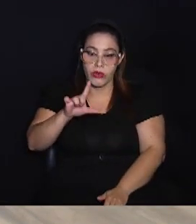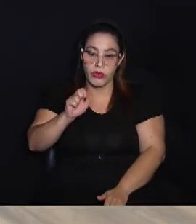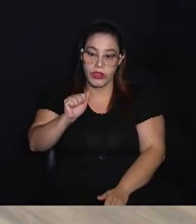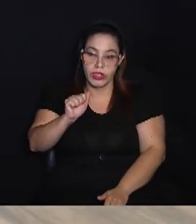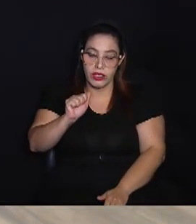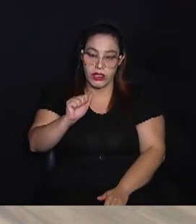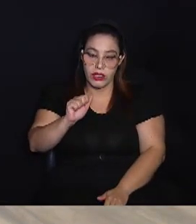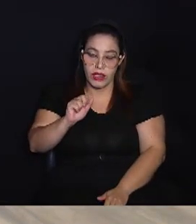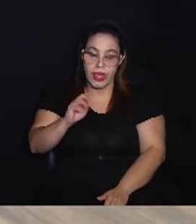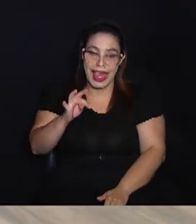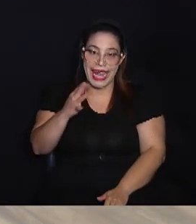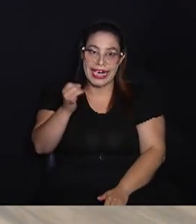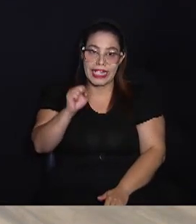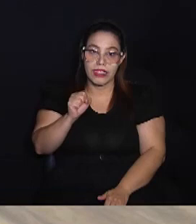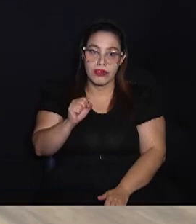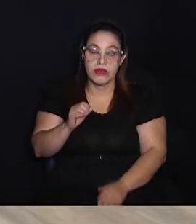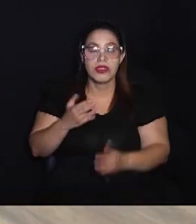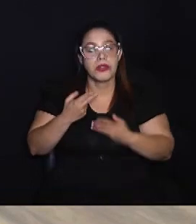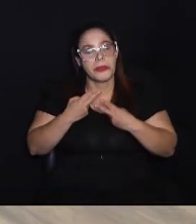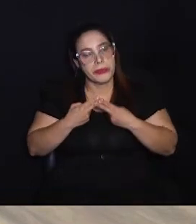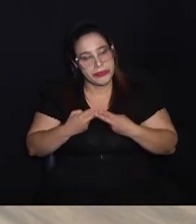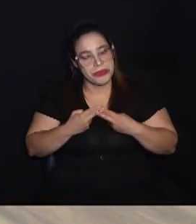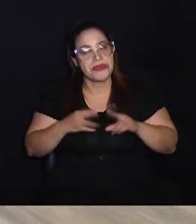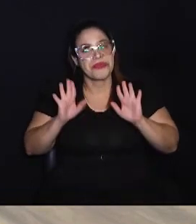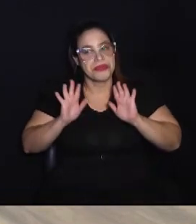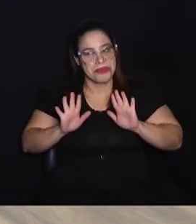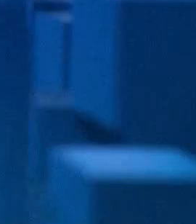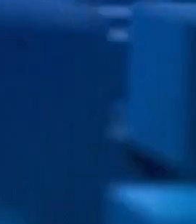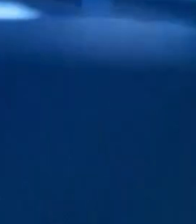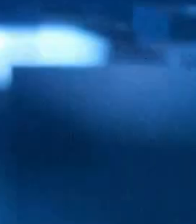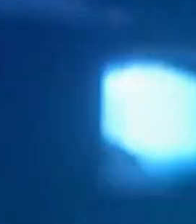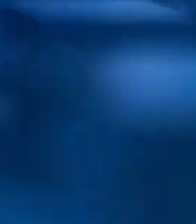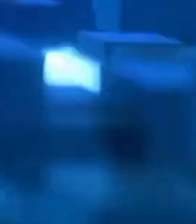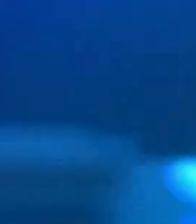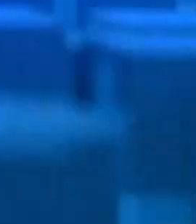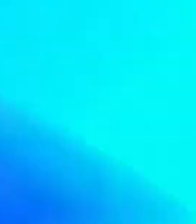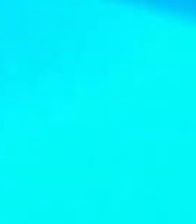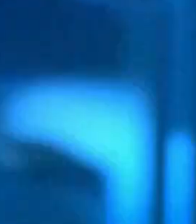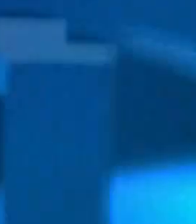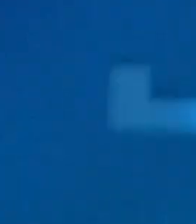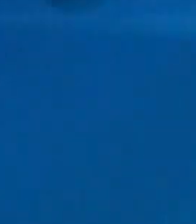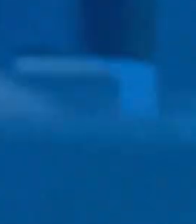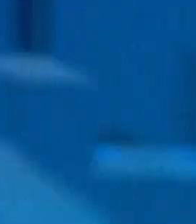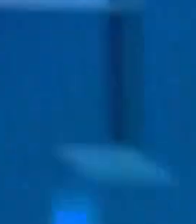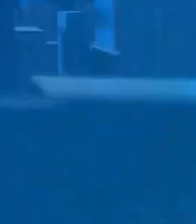da Coronel Quirino, tem um pouquinho mais de paciência no trânsito, tá bom?